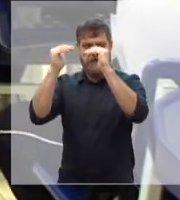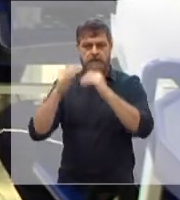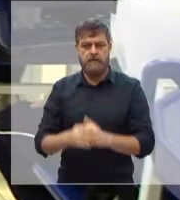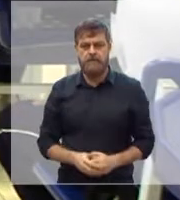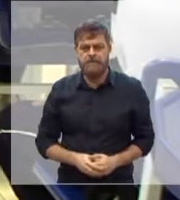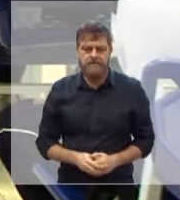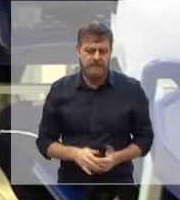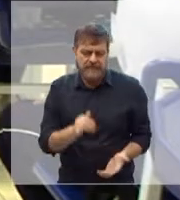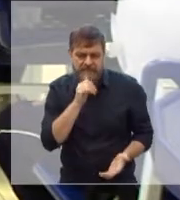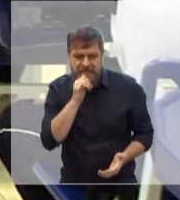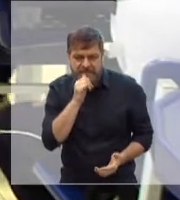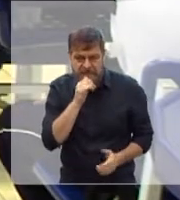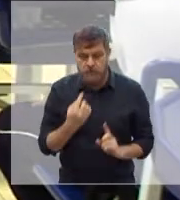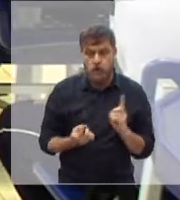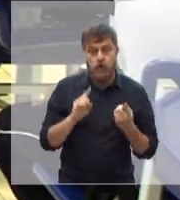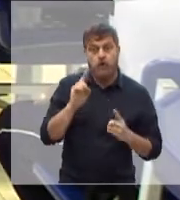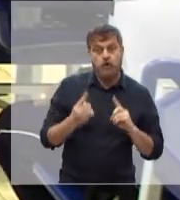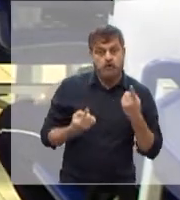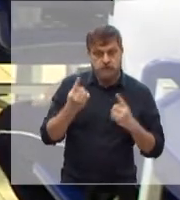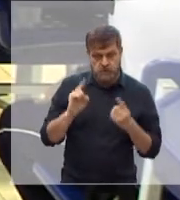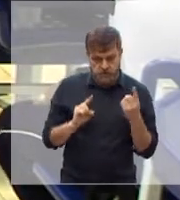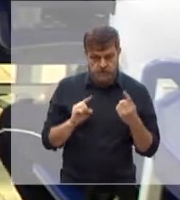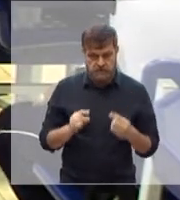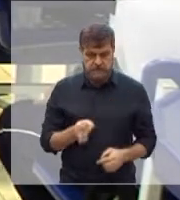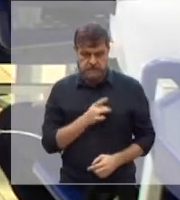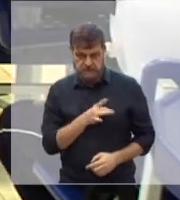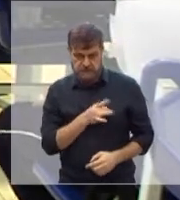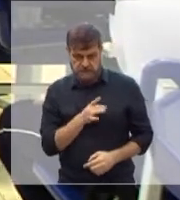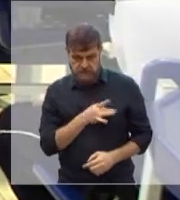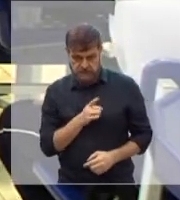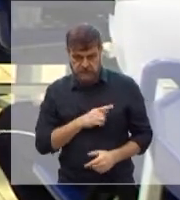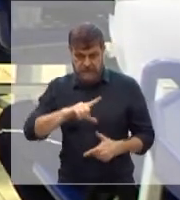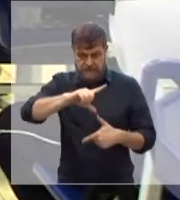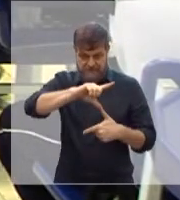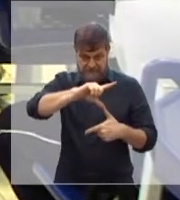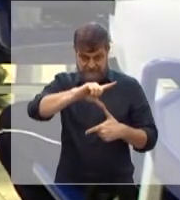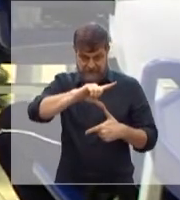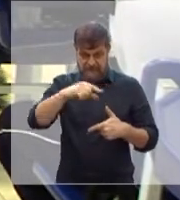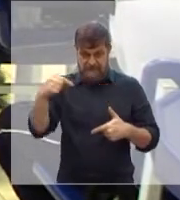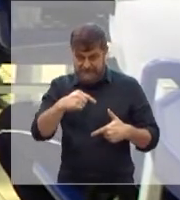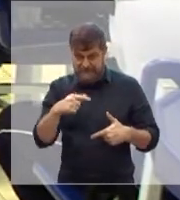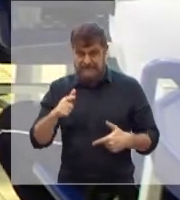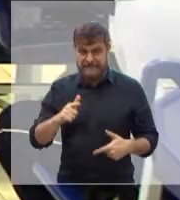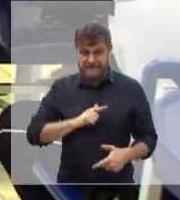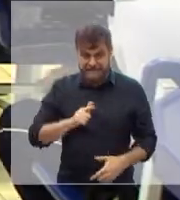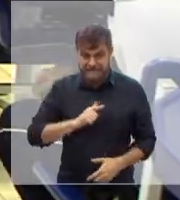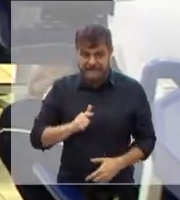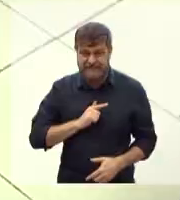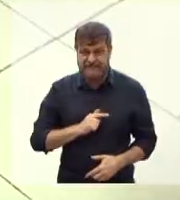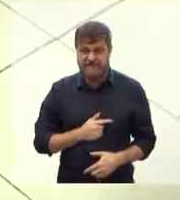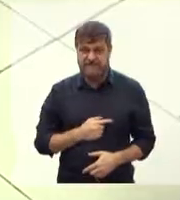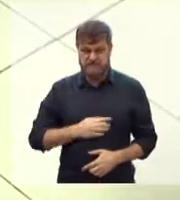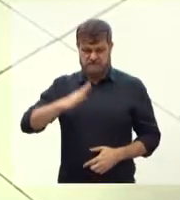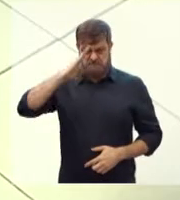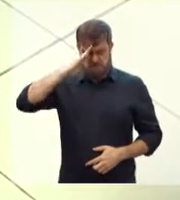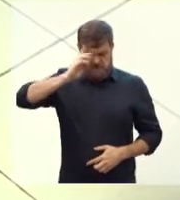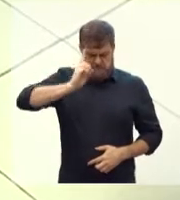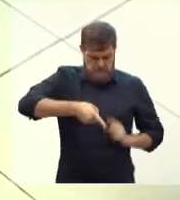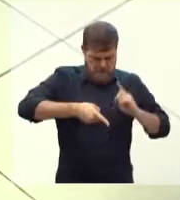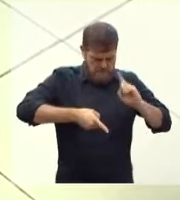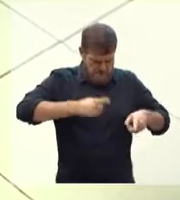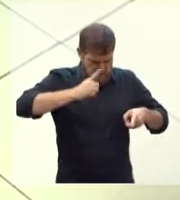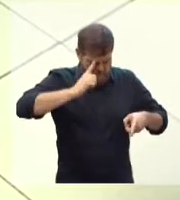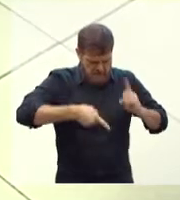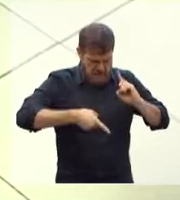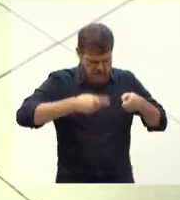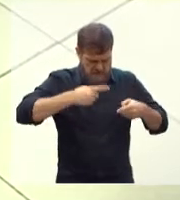extraordinariamente desenvolvido. Você pega o Chile, que é um exemplo para a América Latina, um país que passou por uma